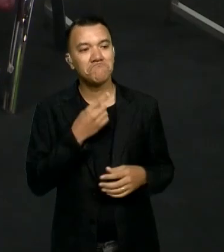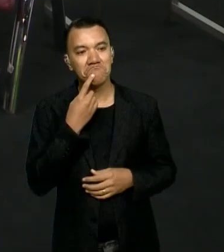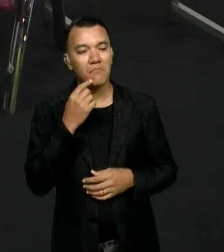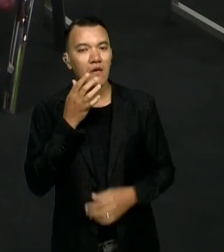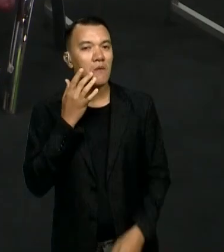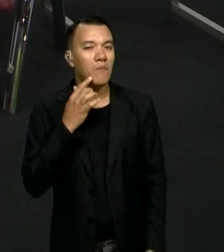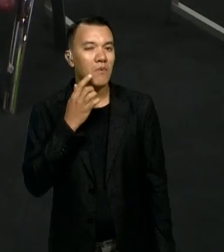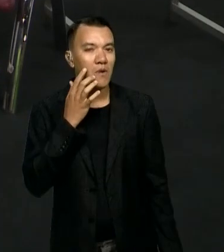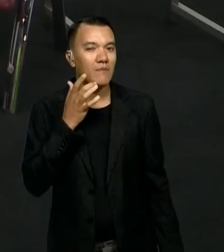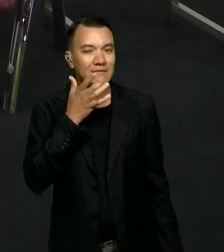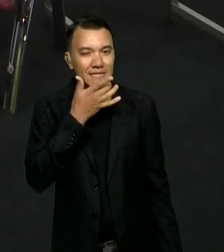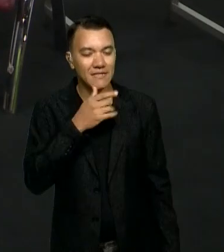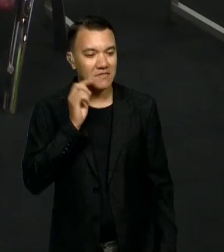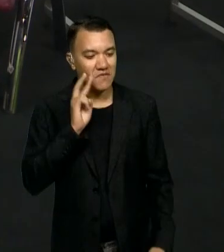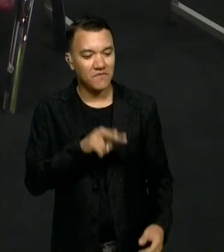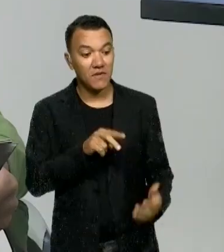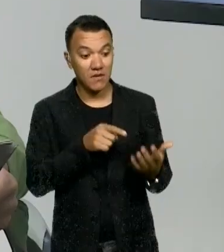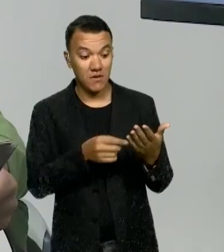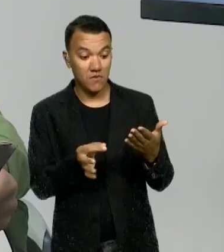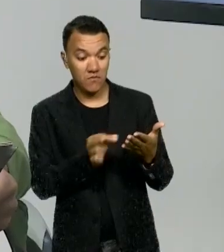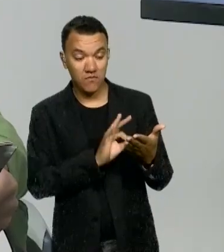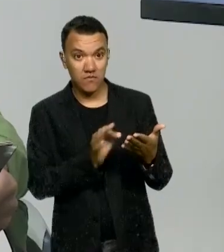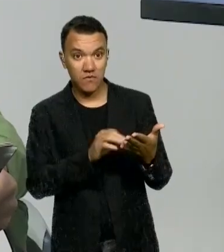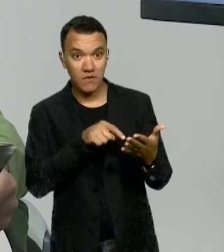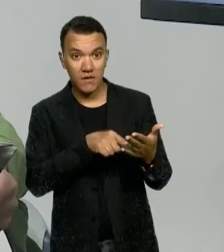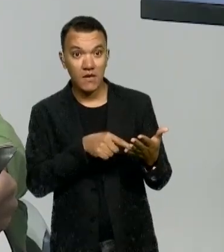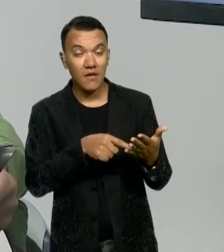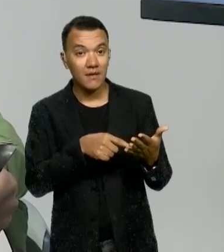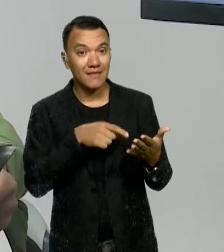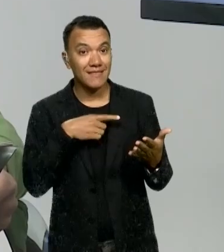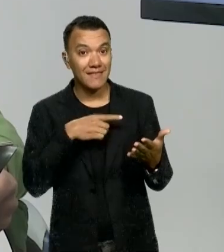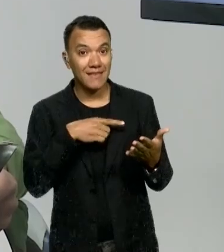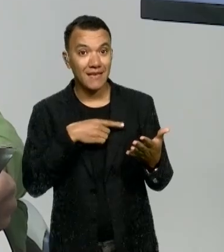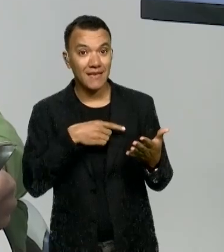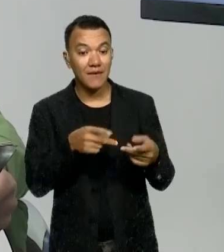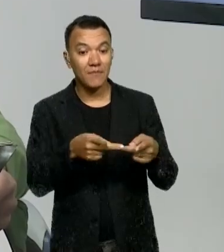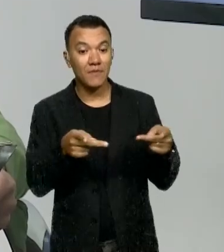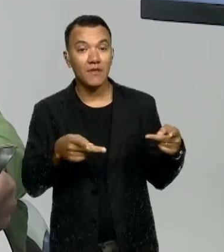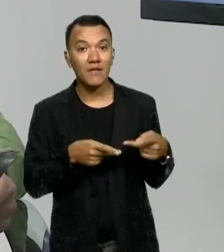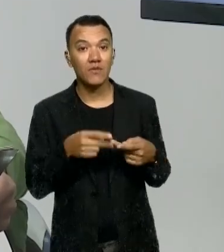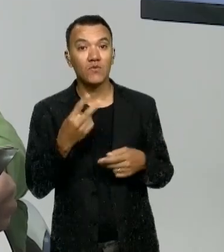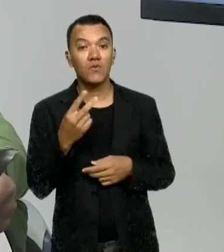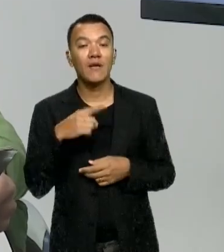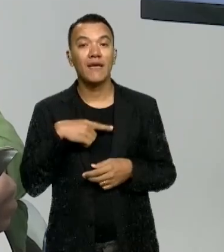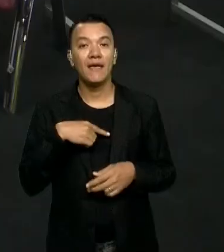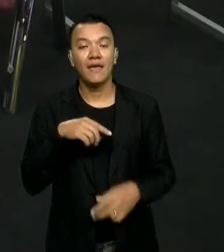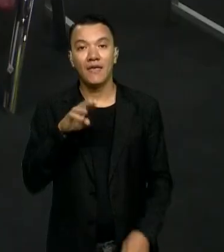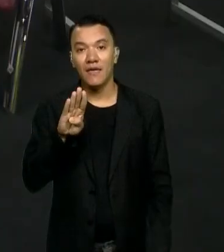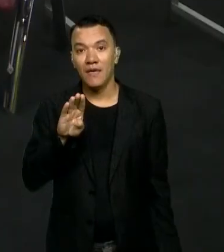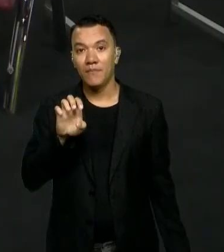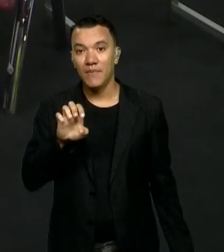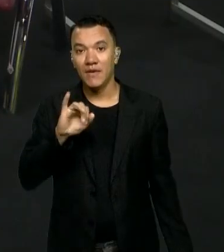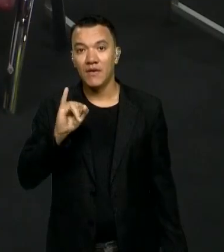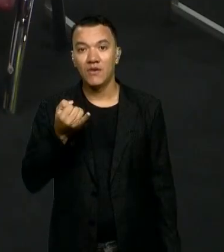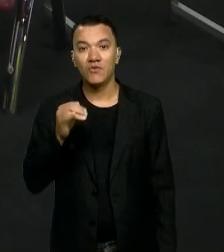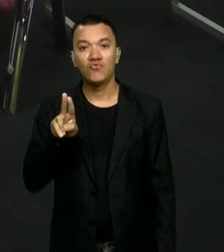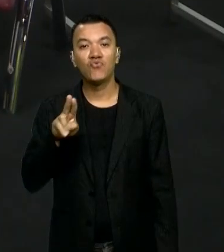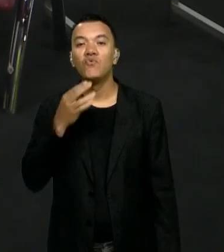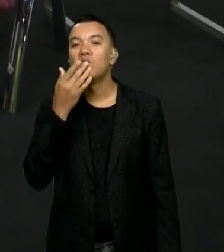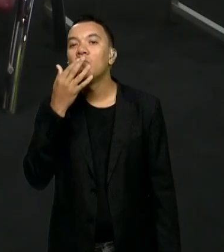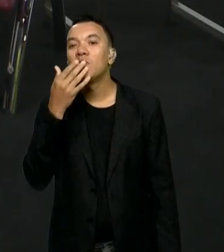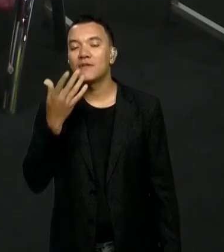água na boca, porque eu abri aqui numa página que mostra prato 2, beiju colorido.